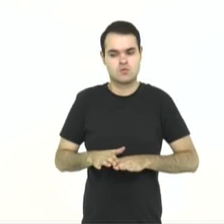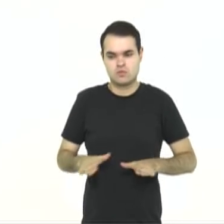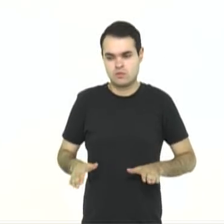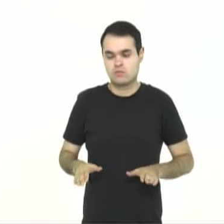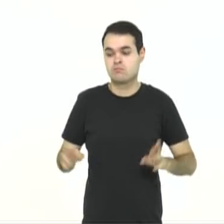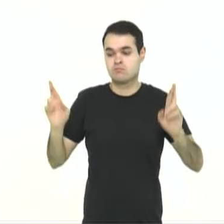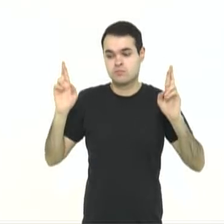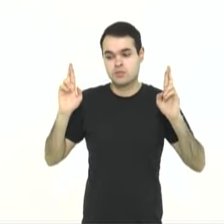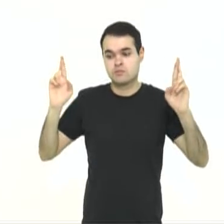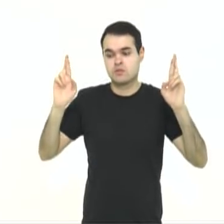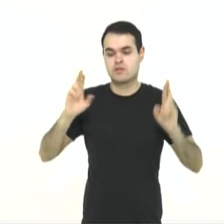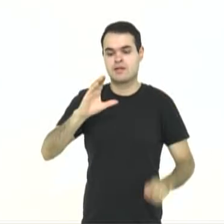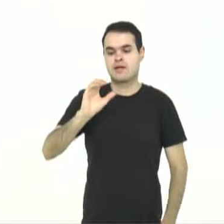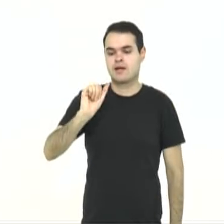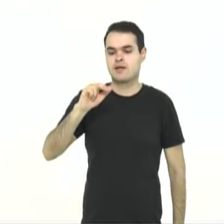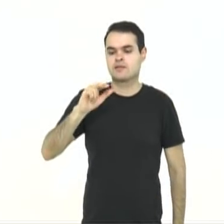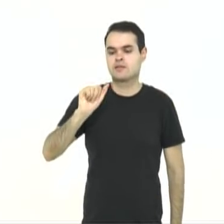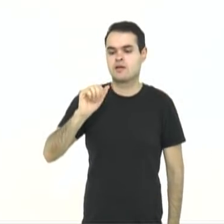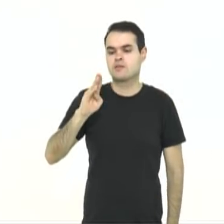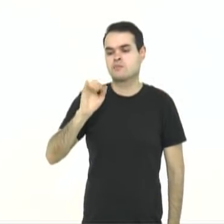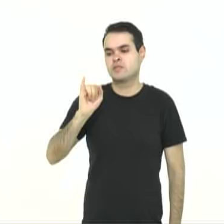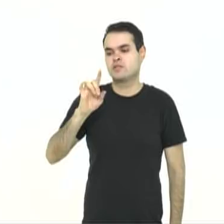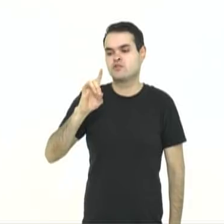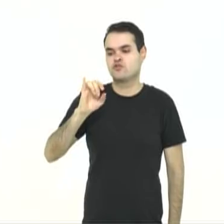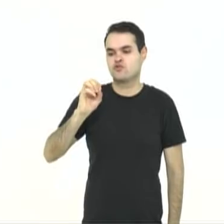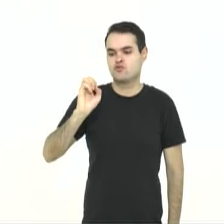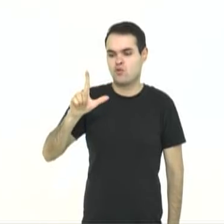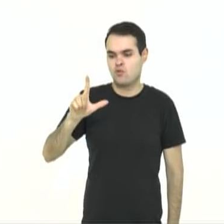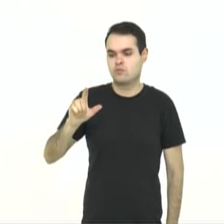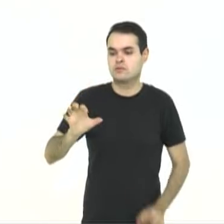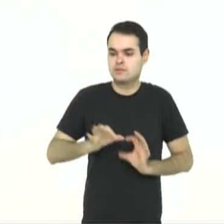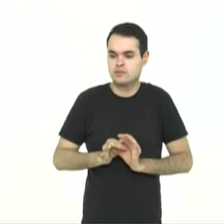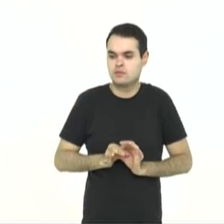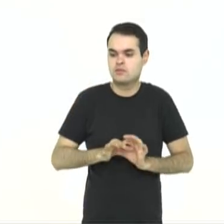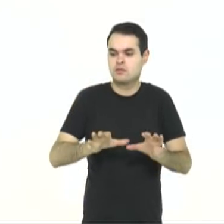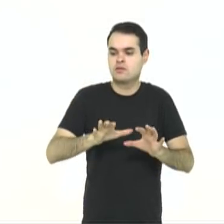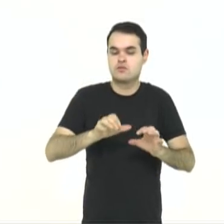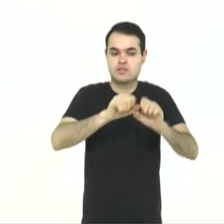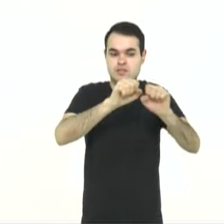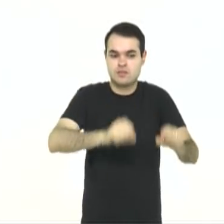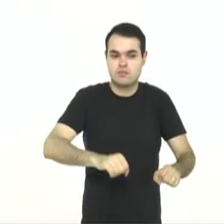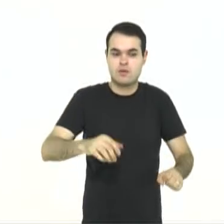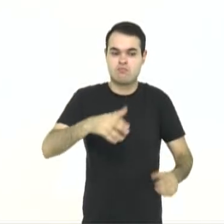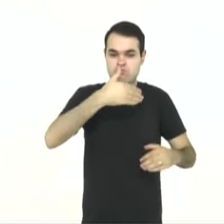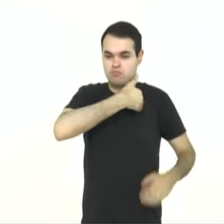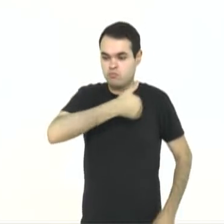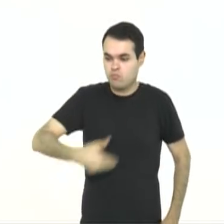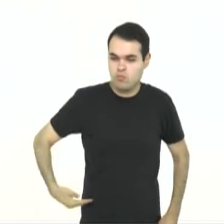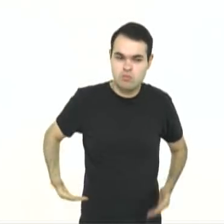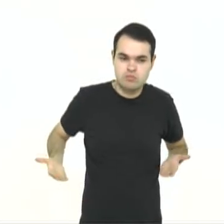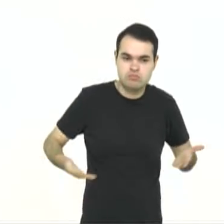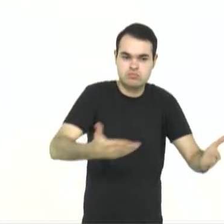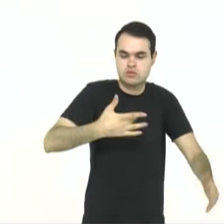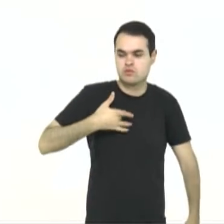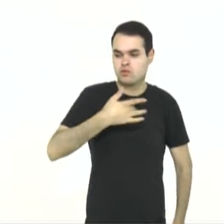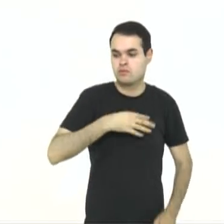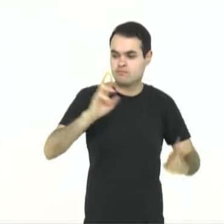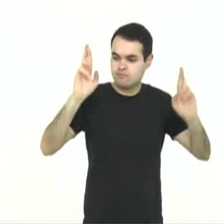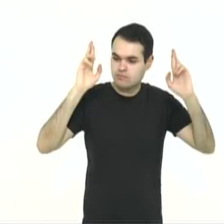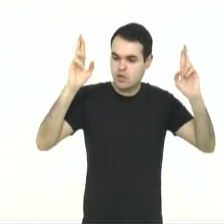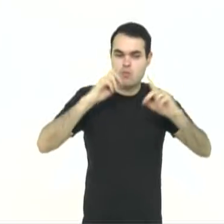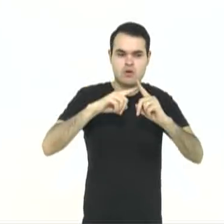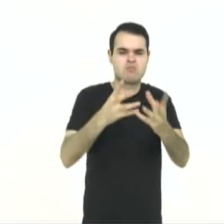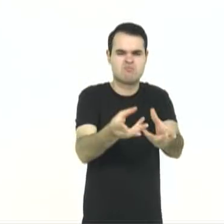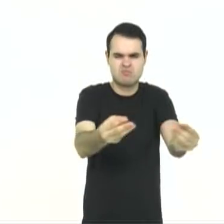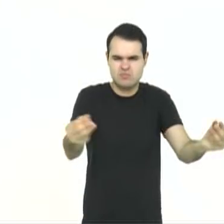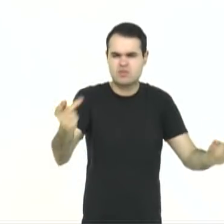o canabidiol esteja disponível para o sistema público de saúde em breve, visto que milhares de pessoas ainda